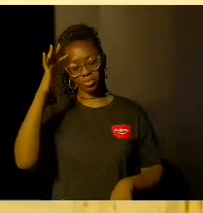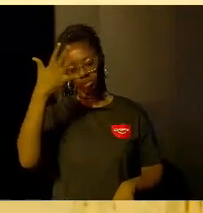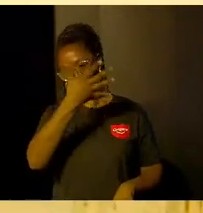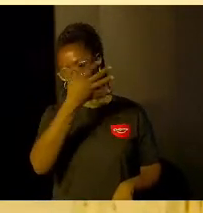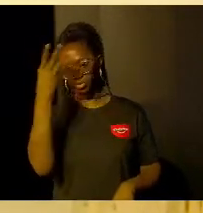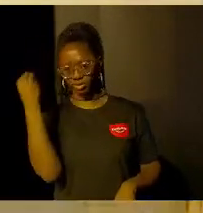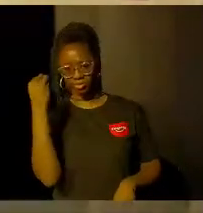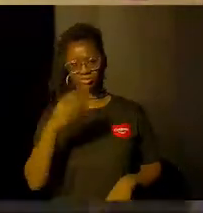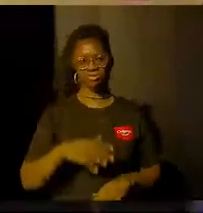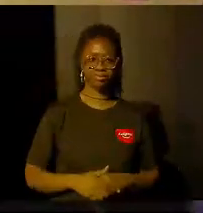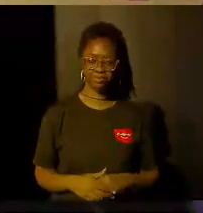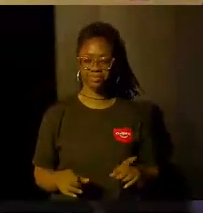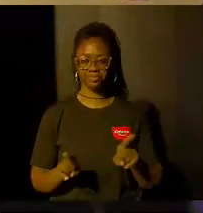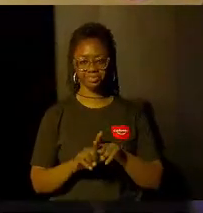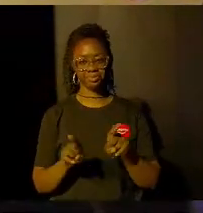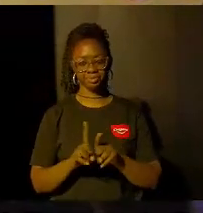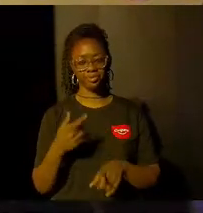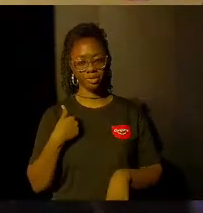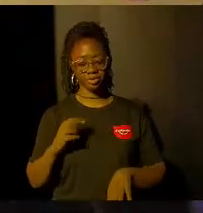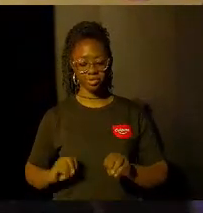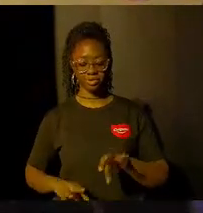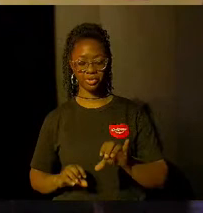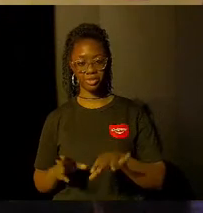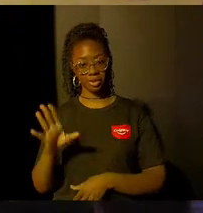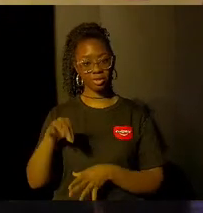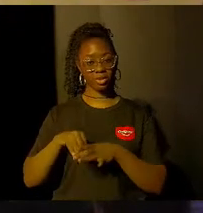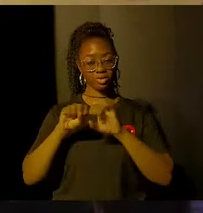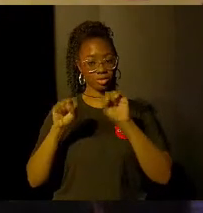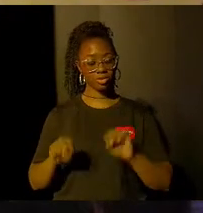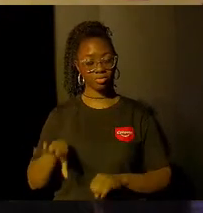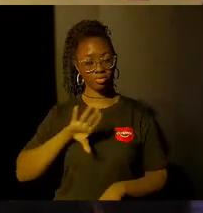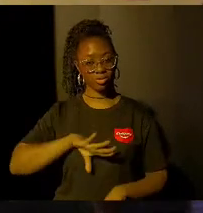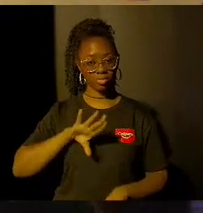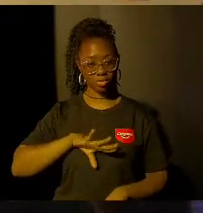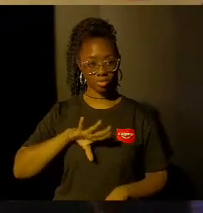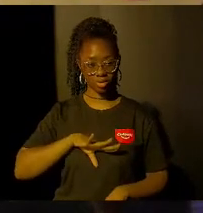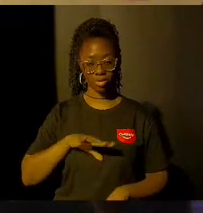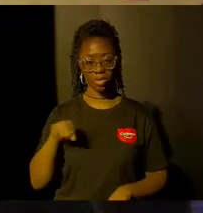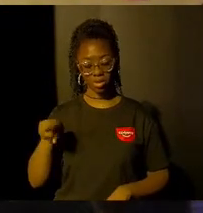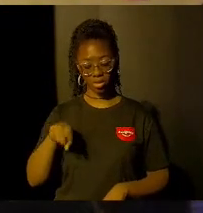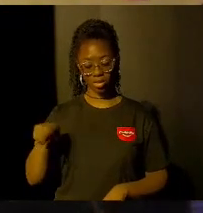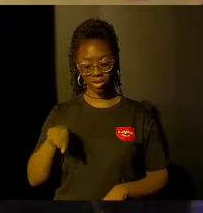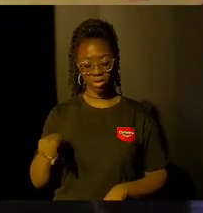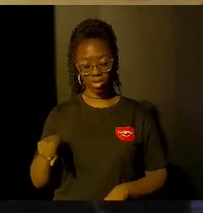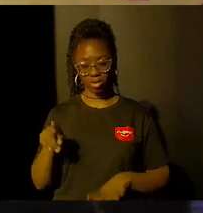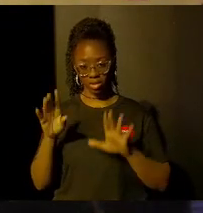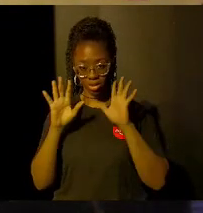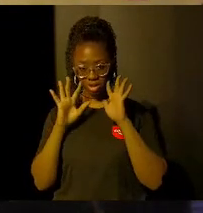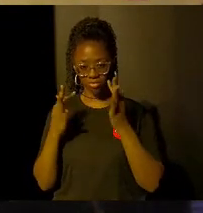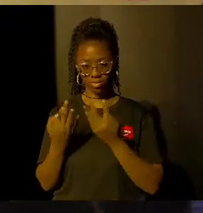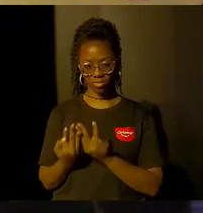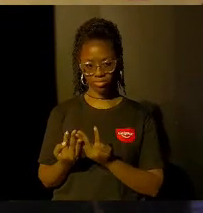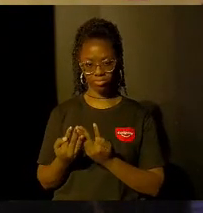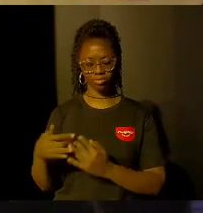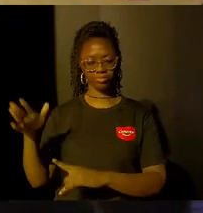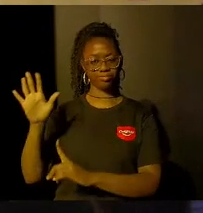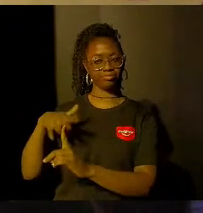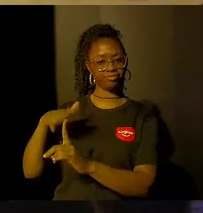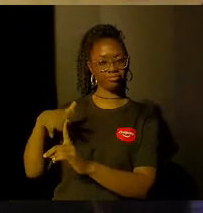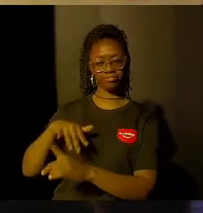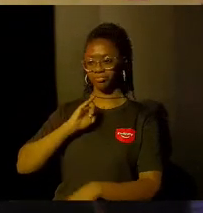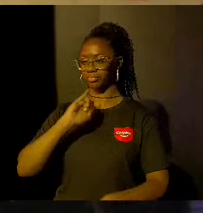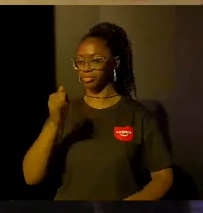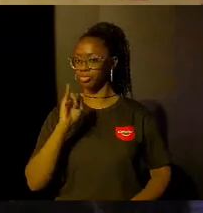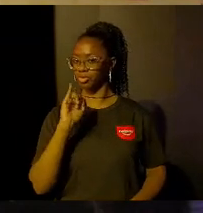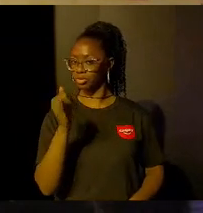fui tocada no sistema português e apesar de na minha na minha família Celebrar e se contar a